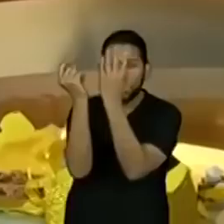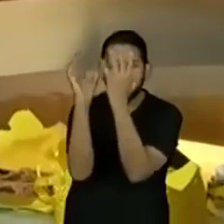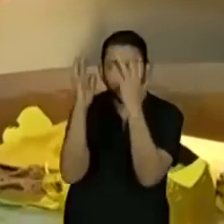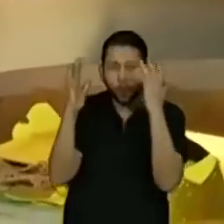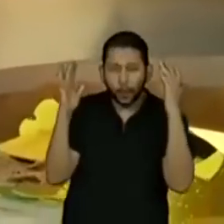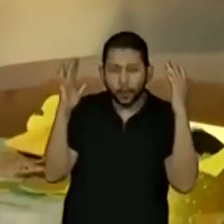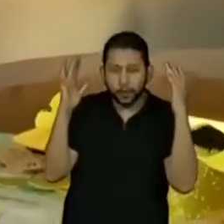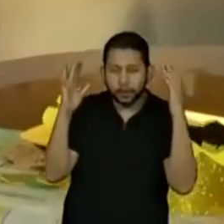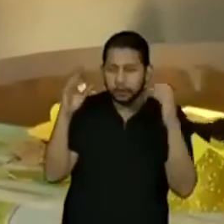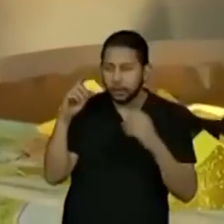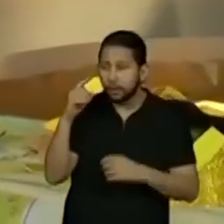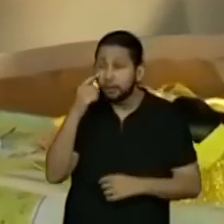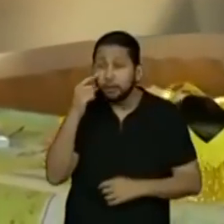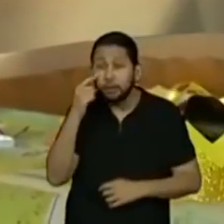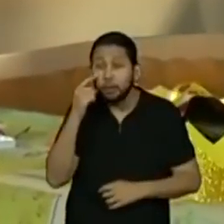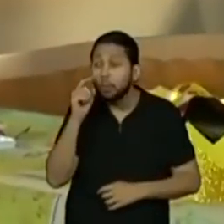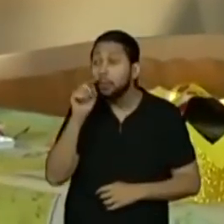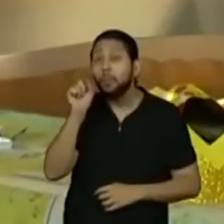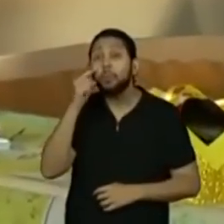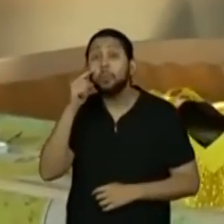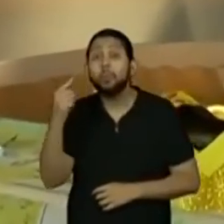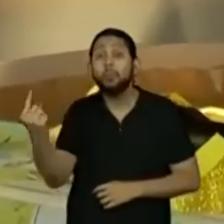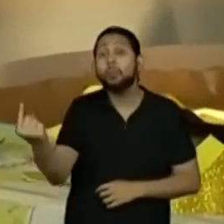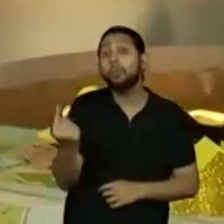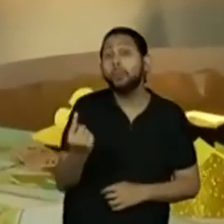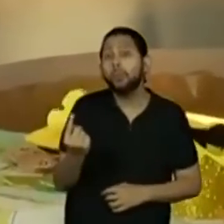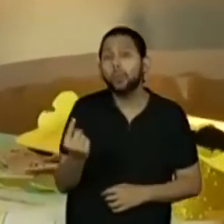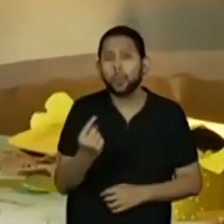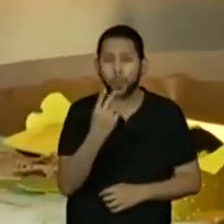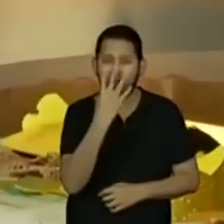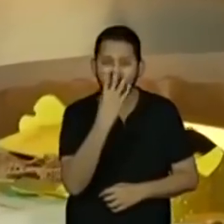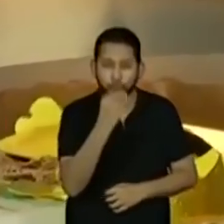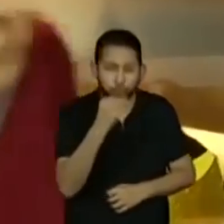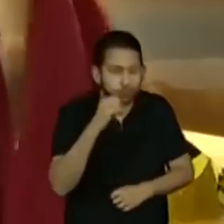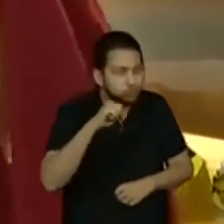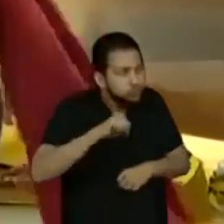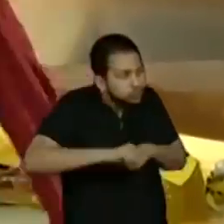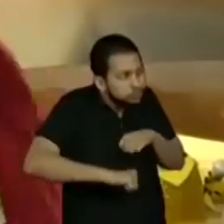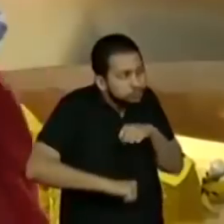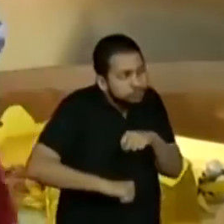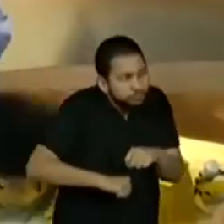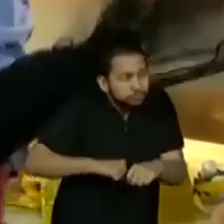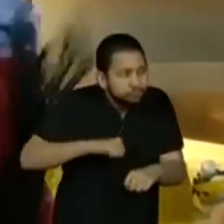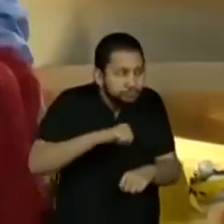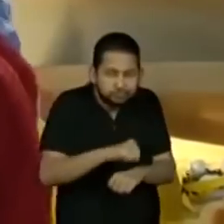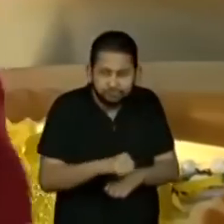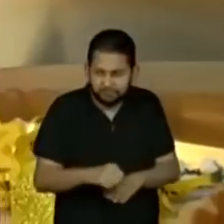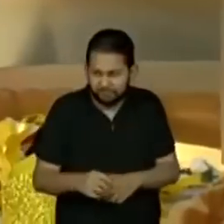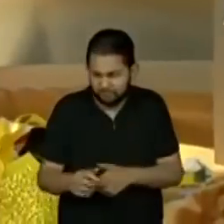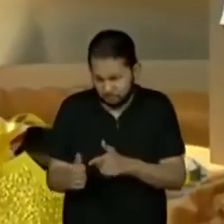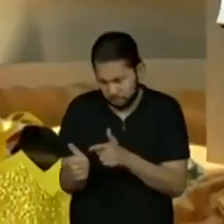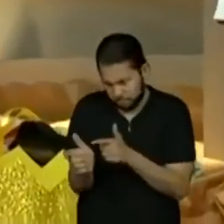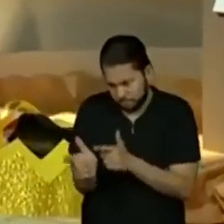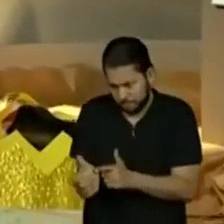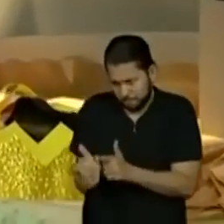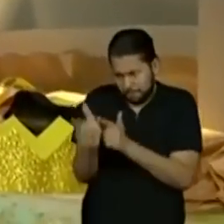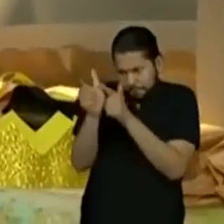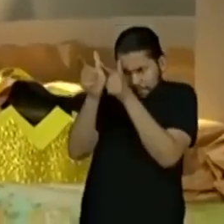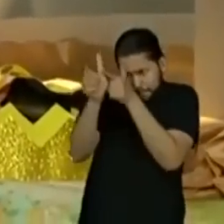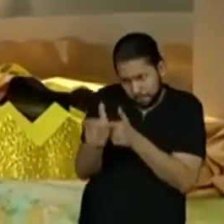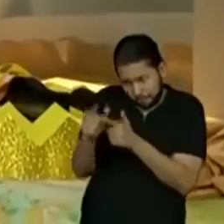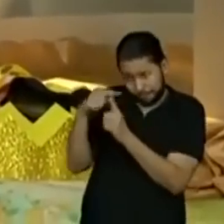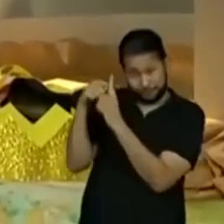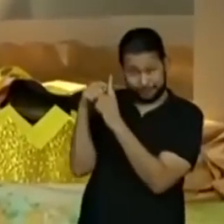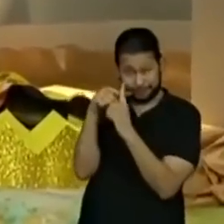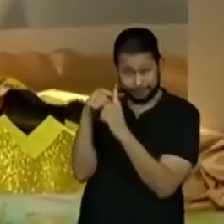uma raposa. Ele então, quando viu a raposa, pegou logo sua arma e apontou para a raposa.